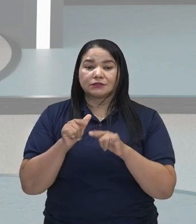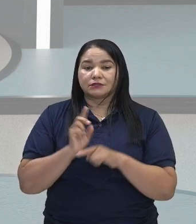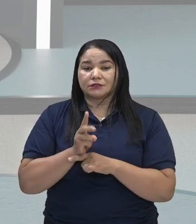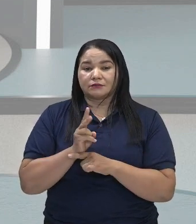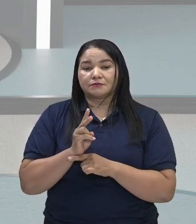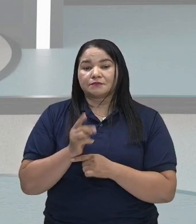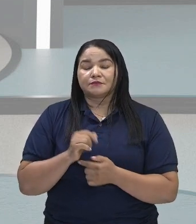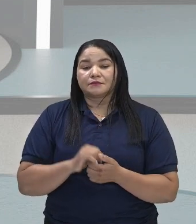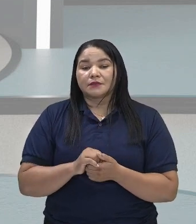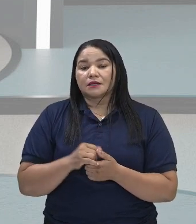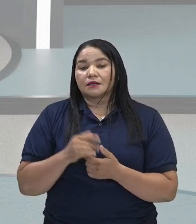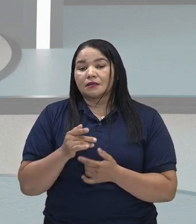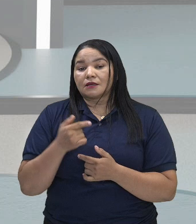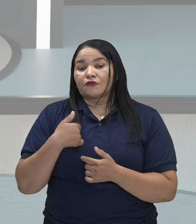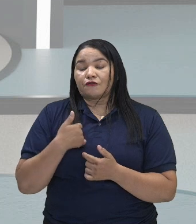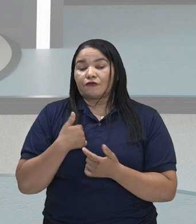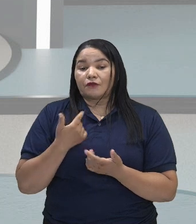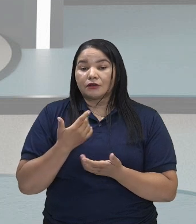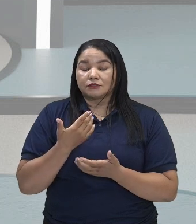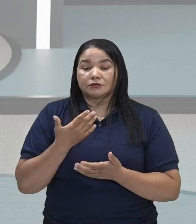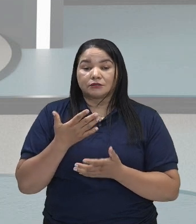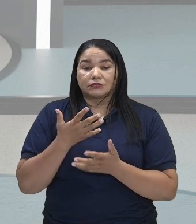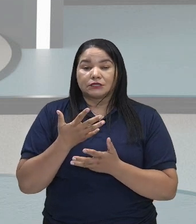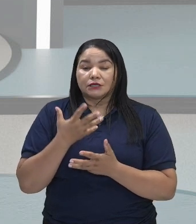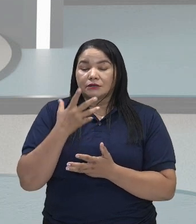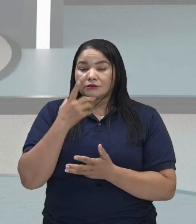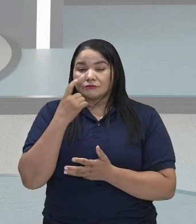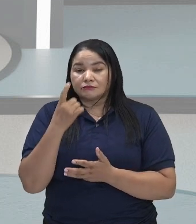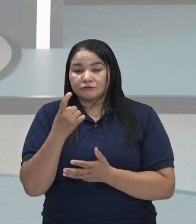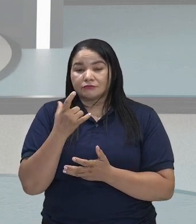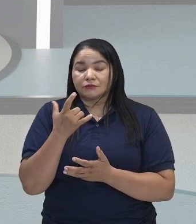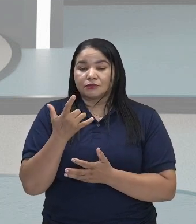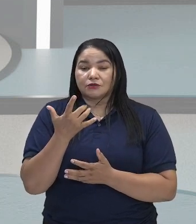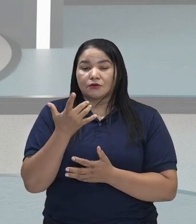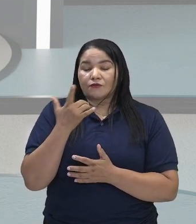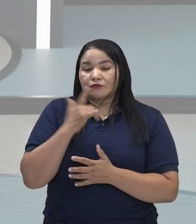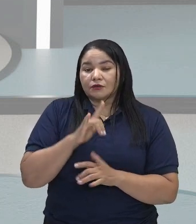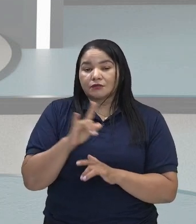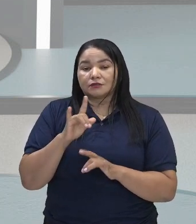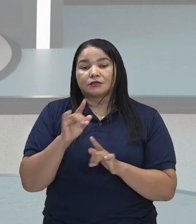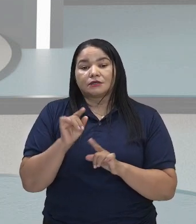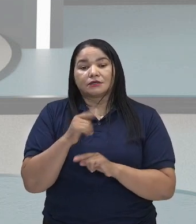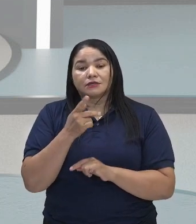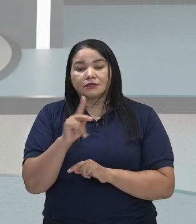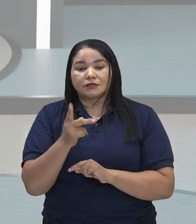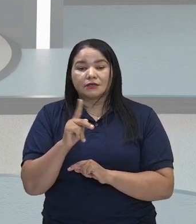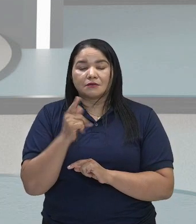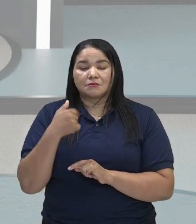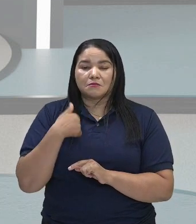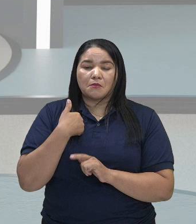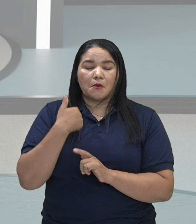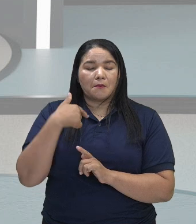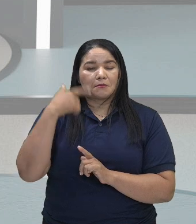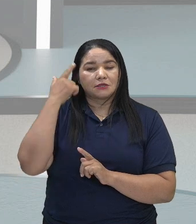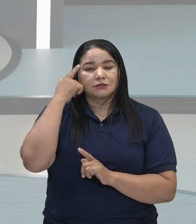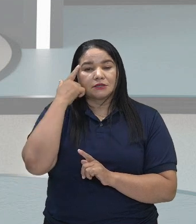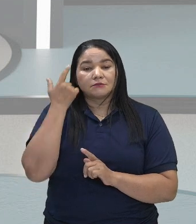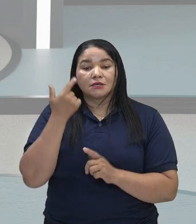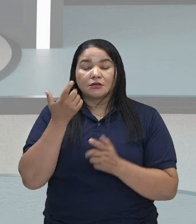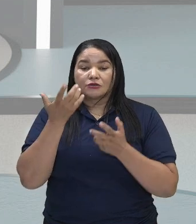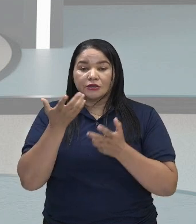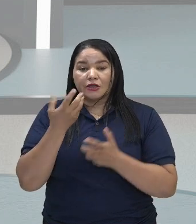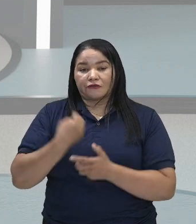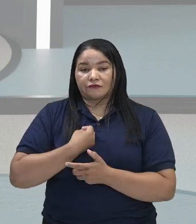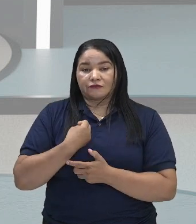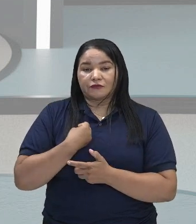tanto, que mesmo em face do maior encanto, dele se encante mais o meu pensamento. Quero vivê-lo a